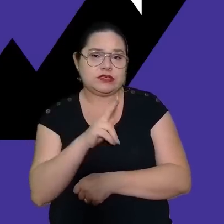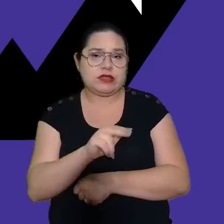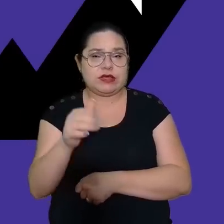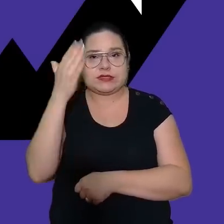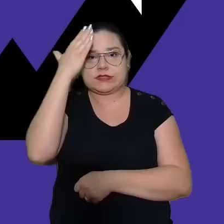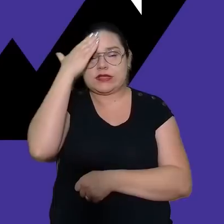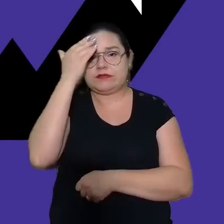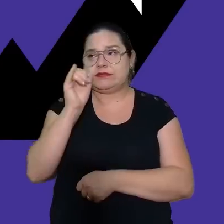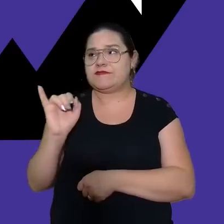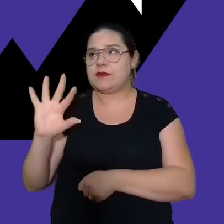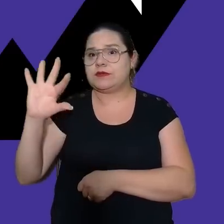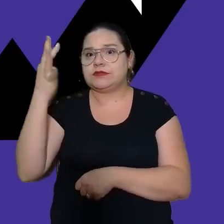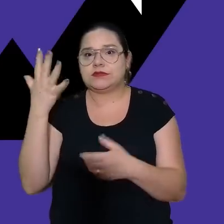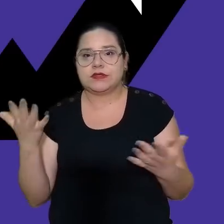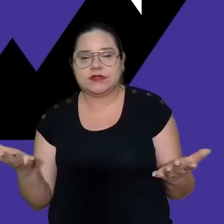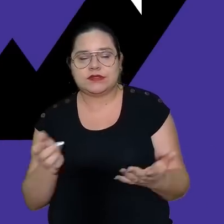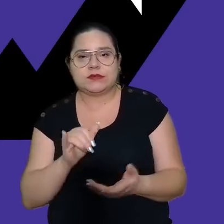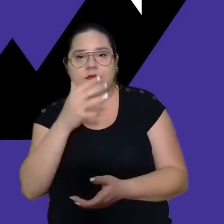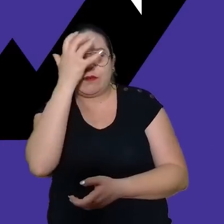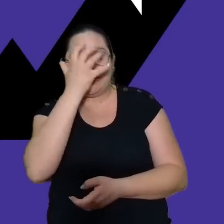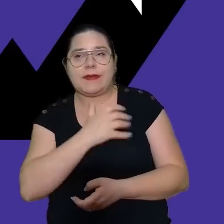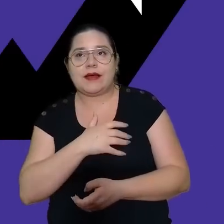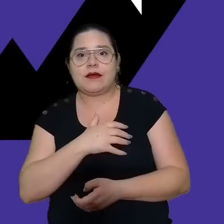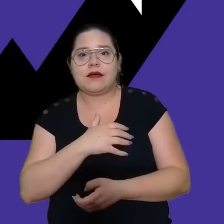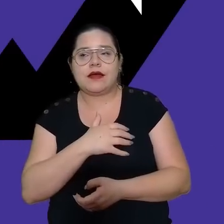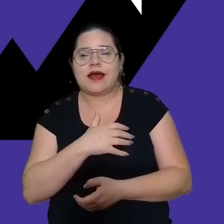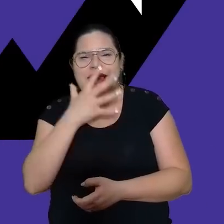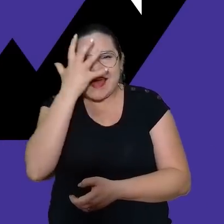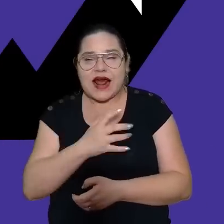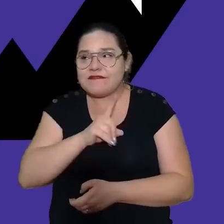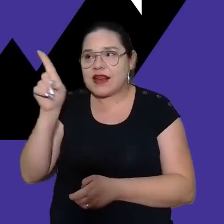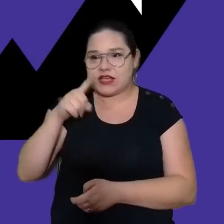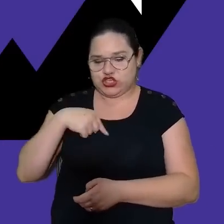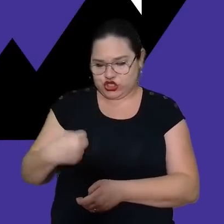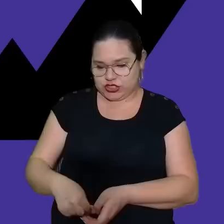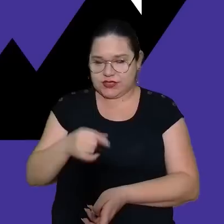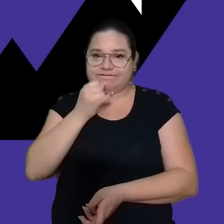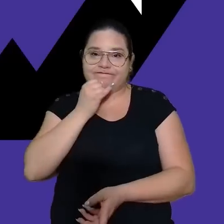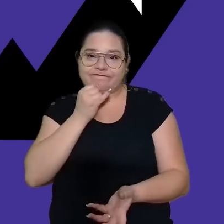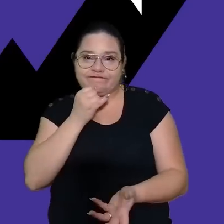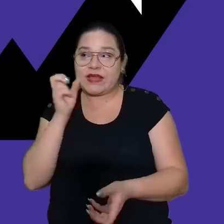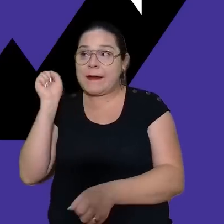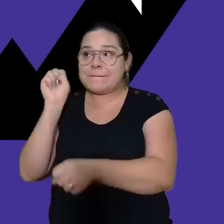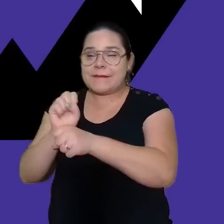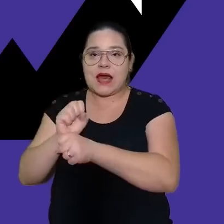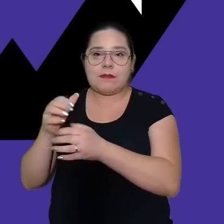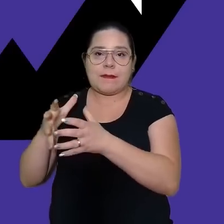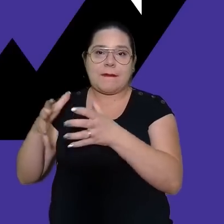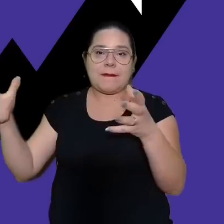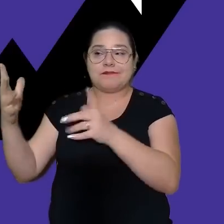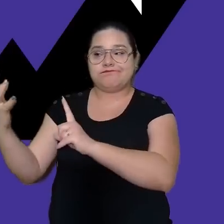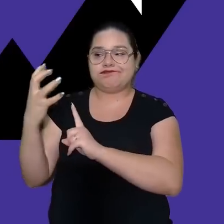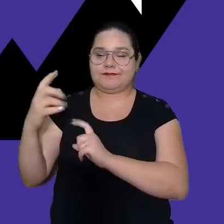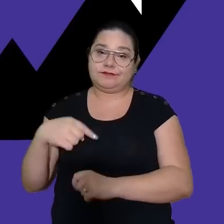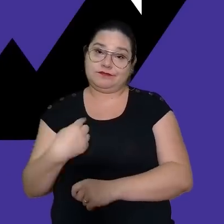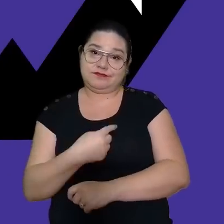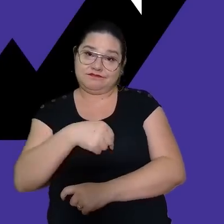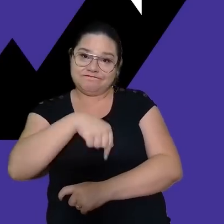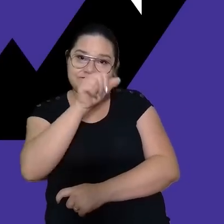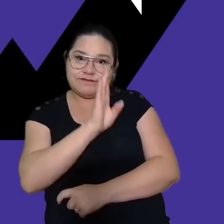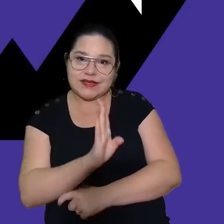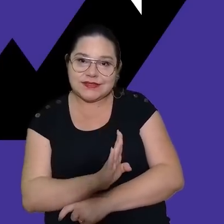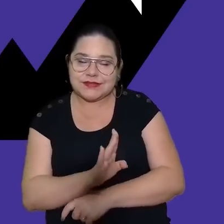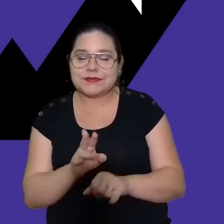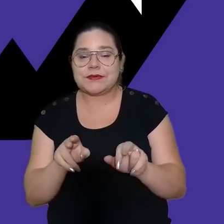problema gravíssimo na China, né? Se a China parar de crescer, isso vai nos afetar, assim como as questões ligadas